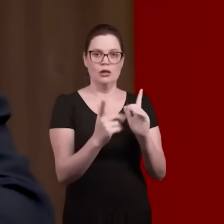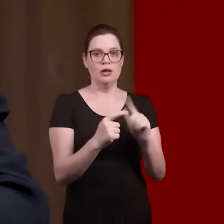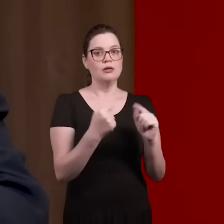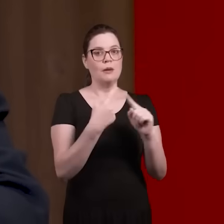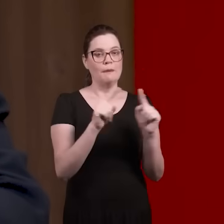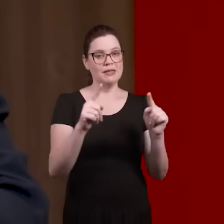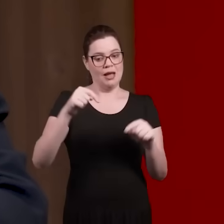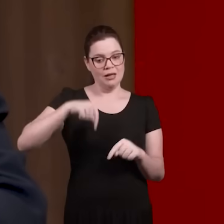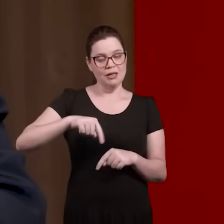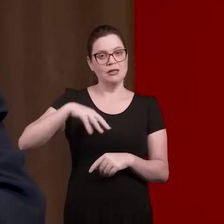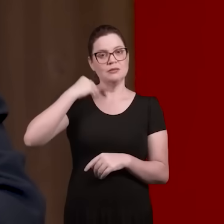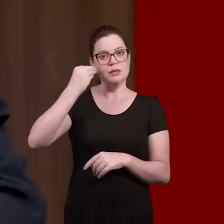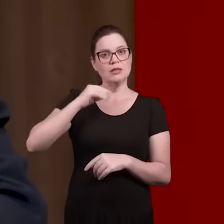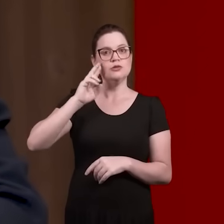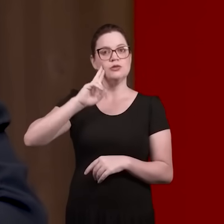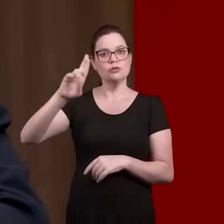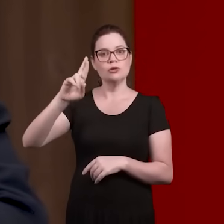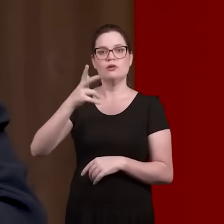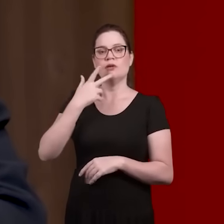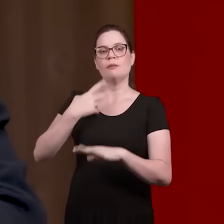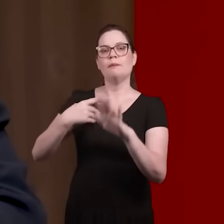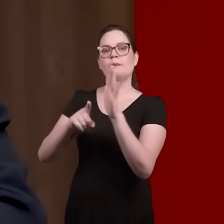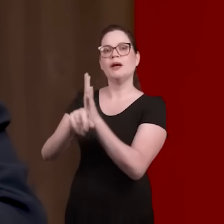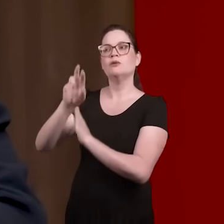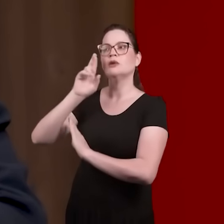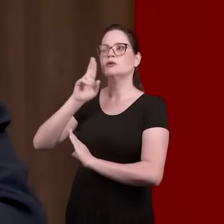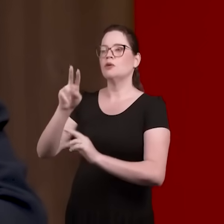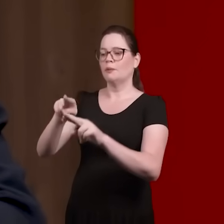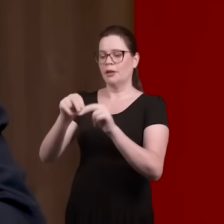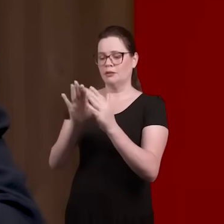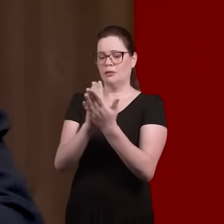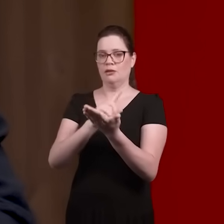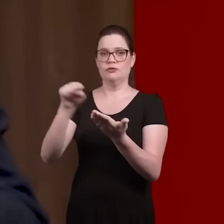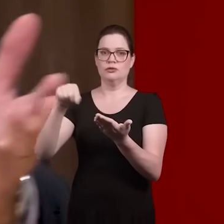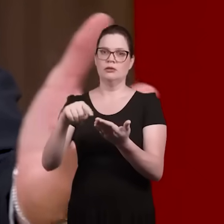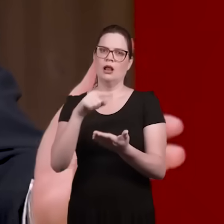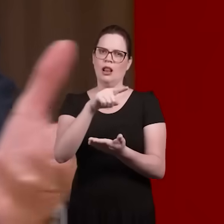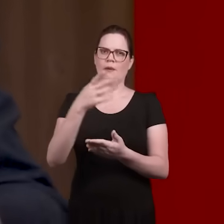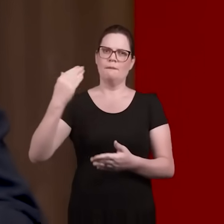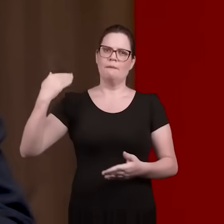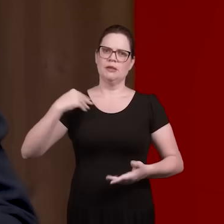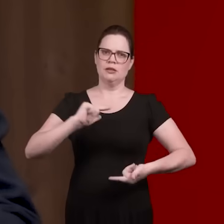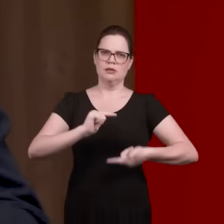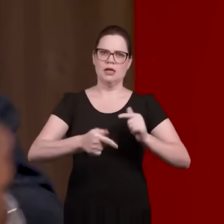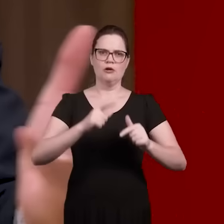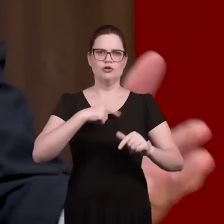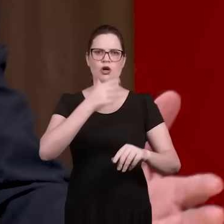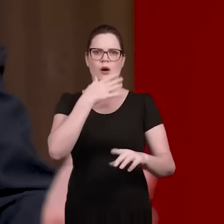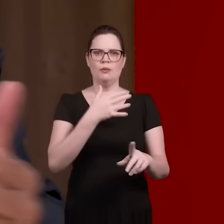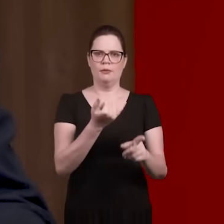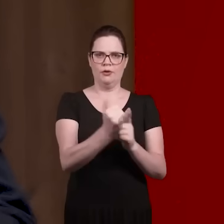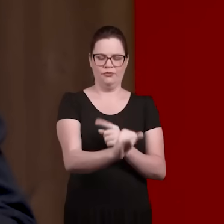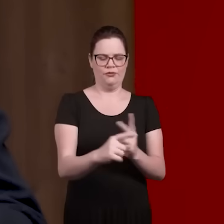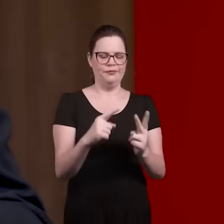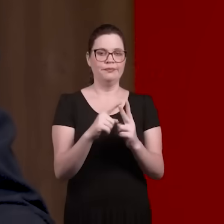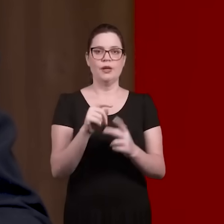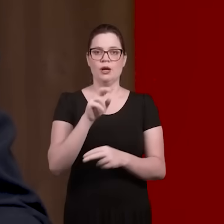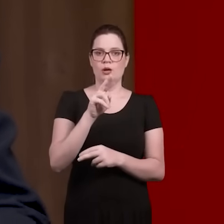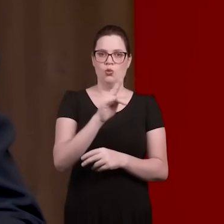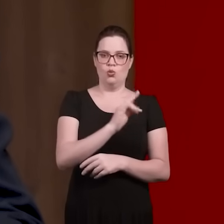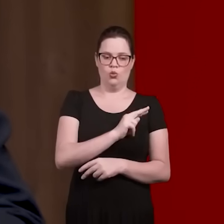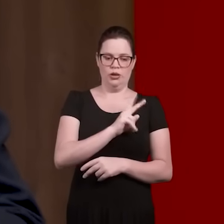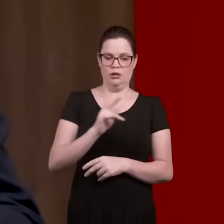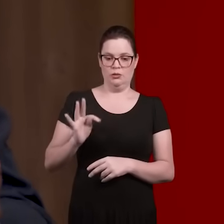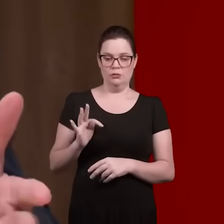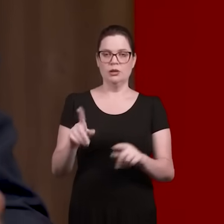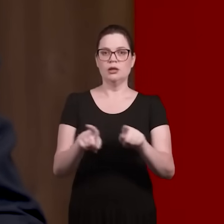o Senhor pela palavra. No Velho Testamento, Israel consultava o Senhor de várias formas, por Urim e Tumim, pelos profetas, até por sinais